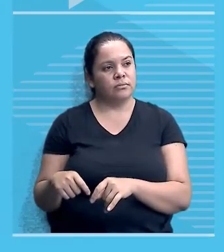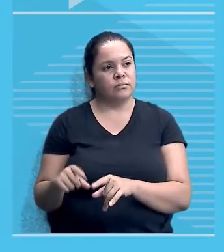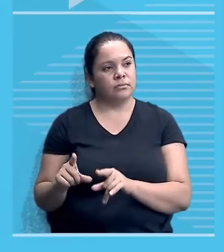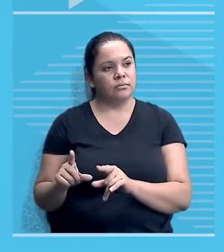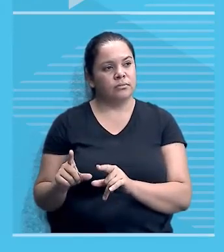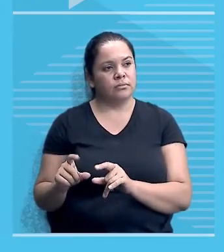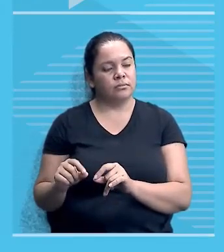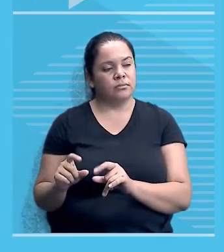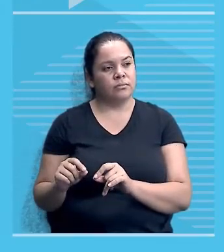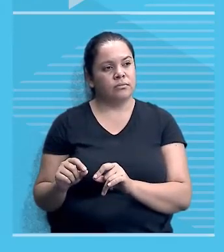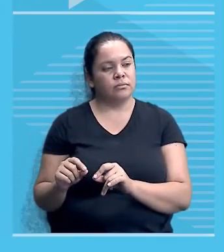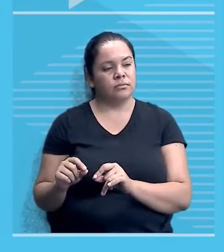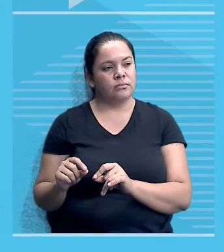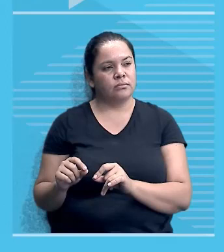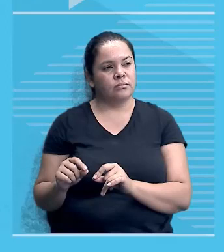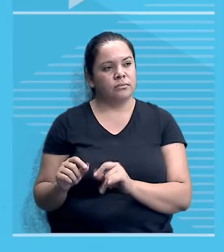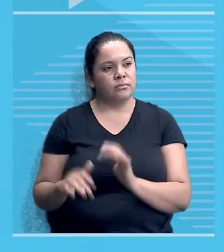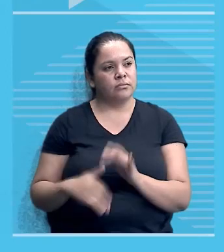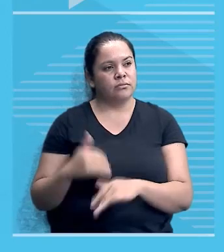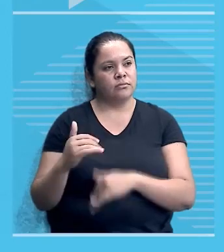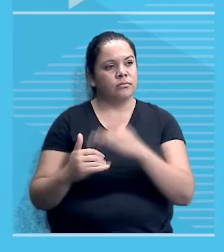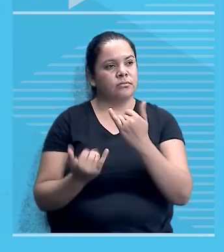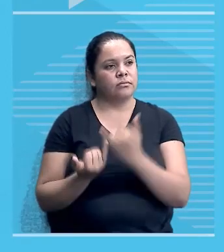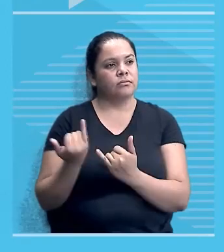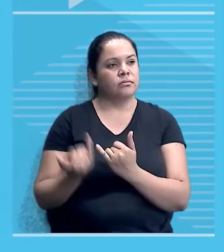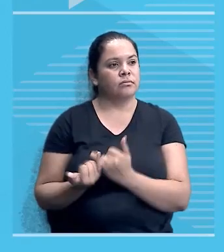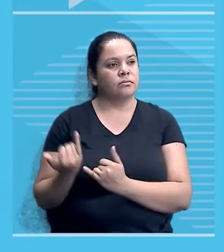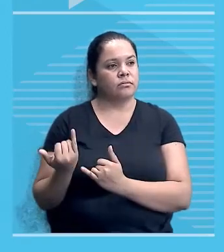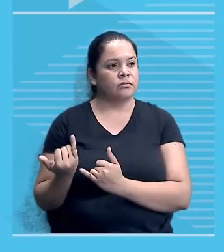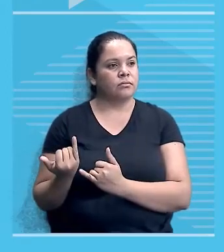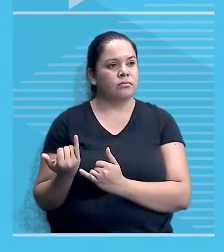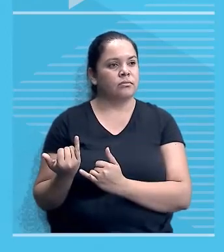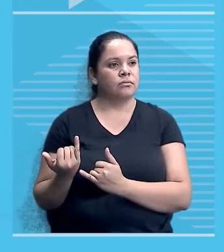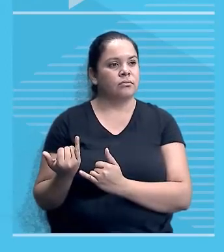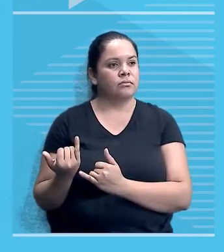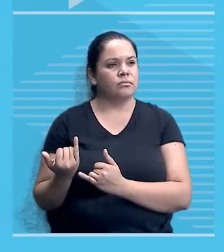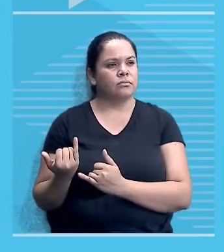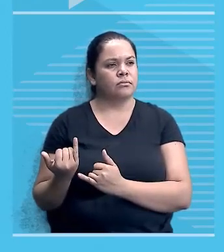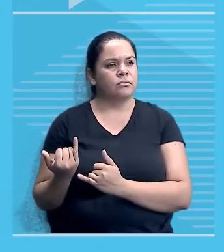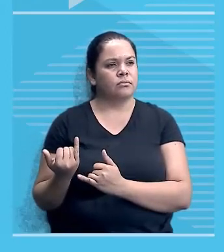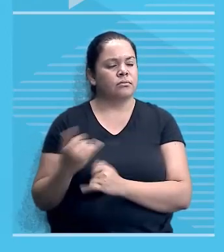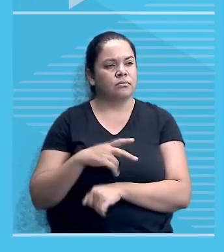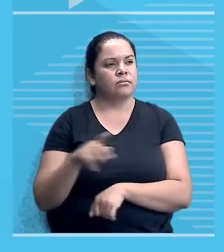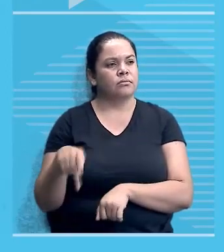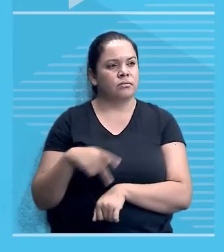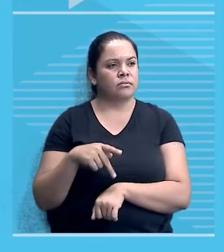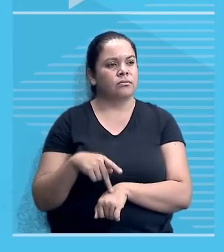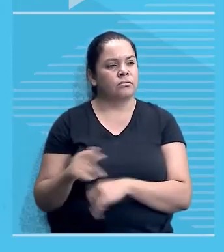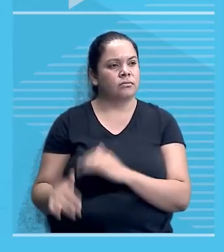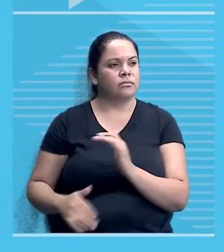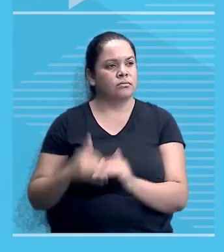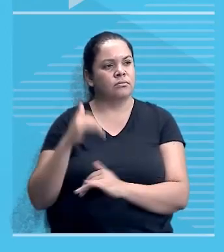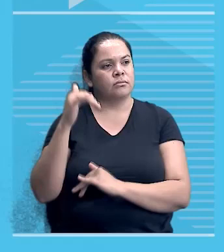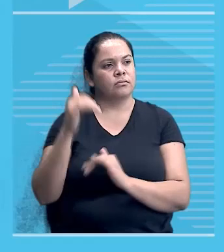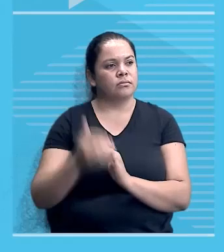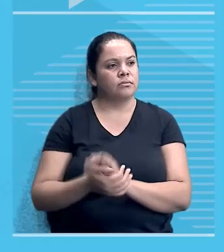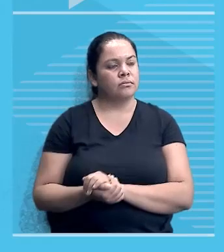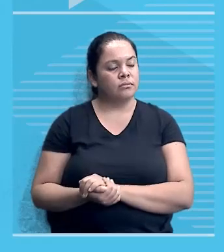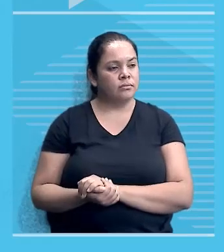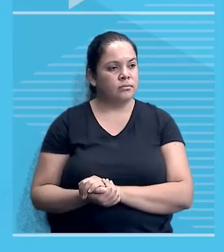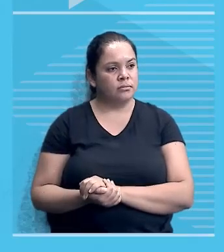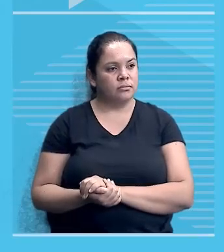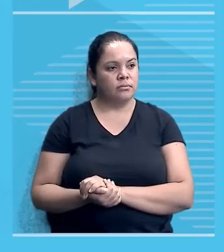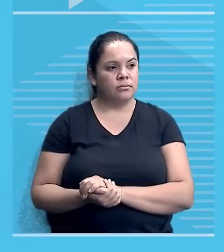desenvolvidos está relacionado a letra a redução progressiva da área de